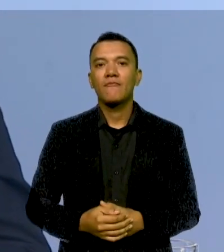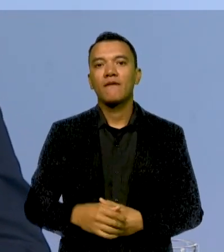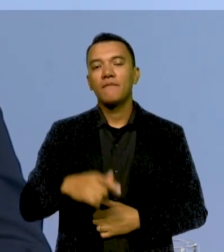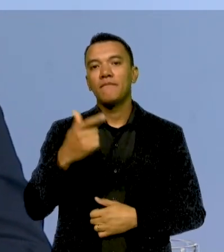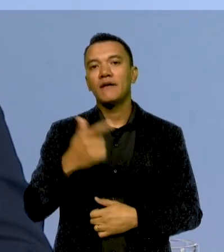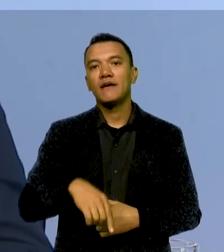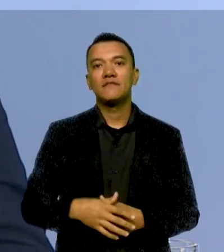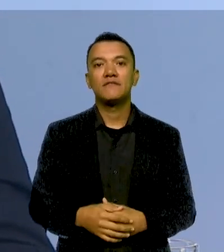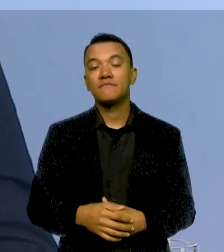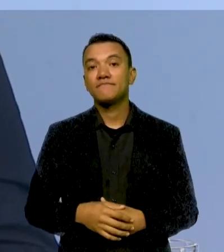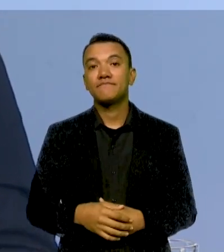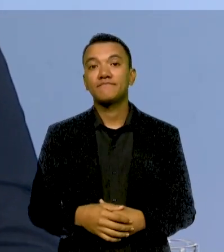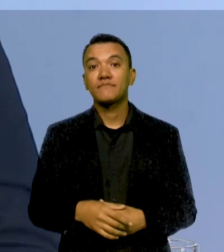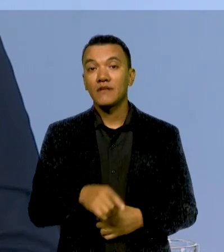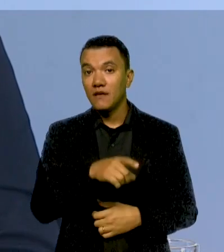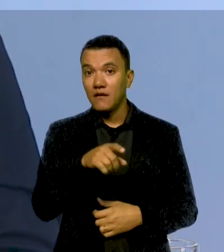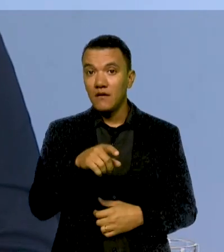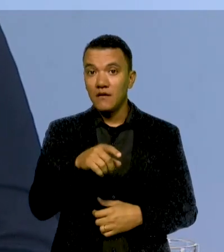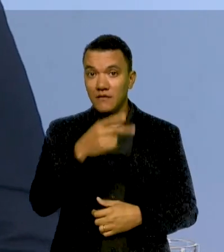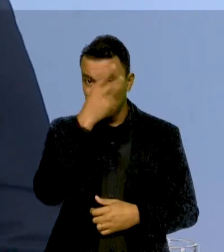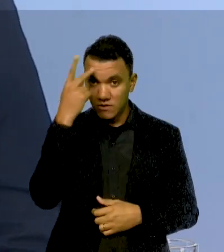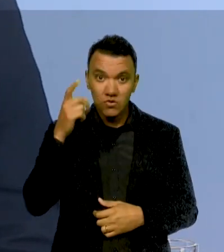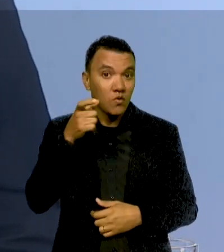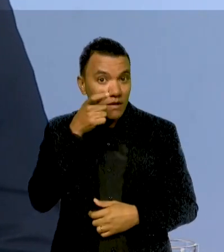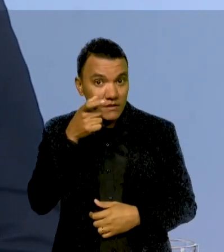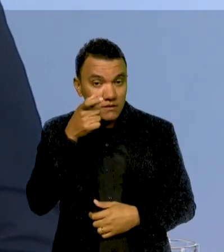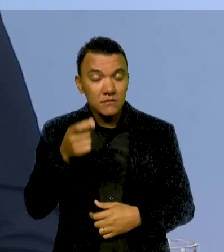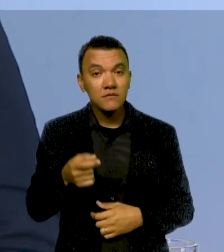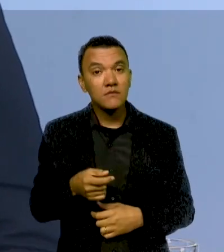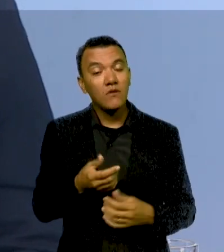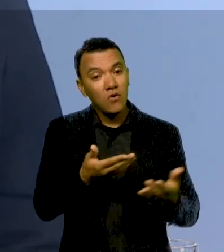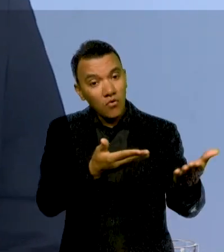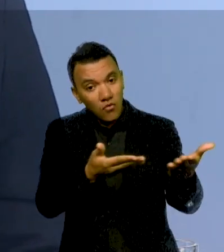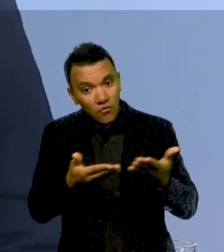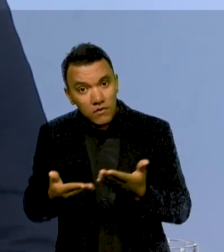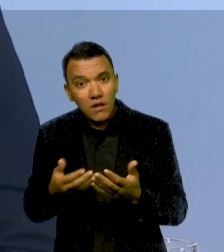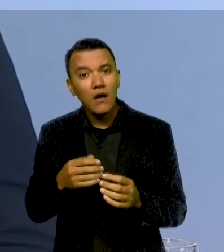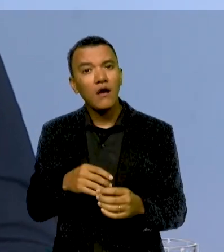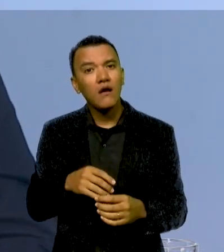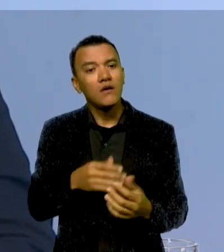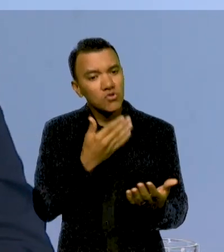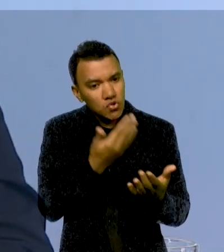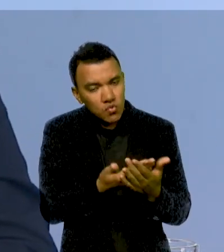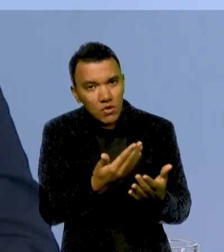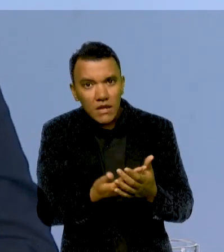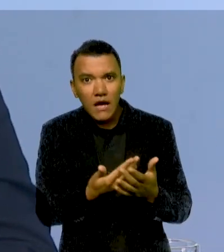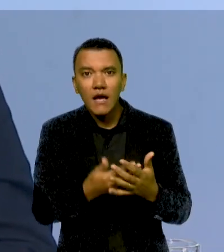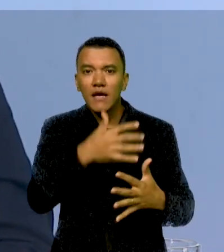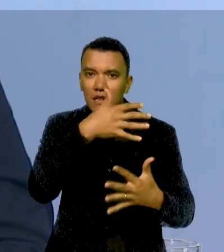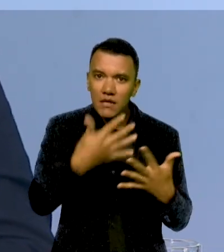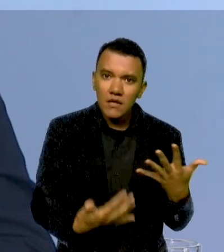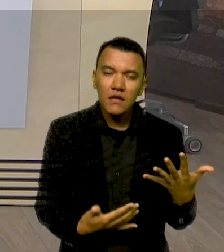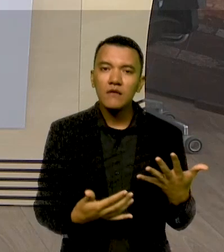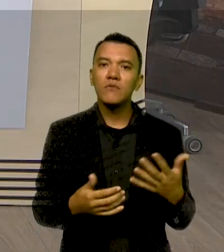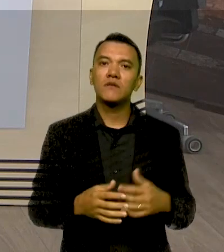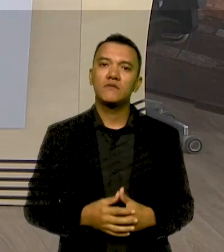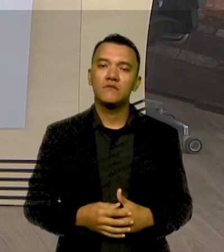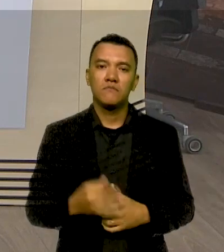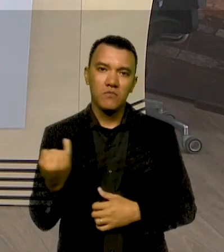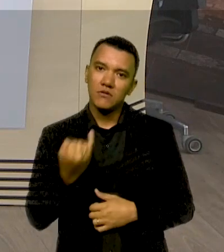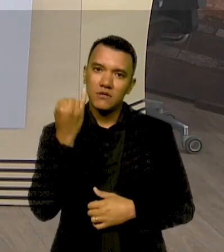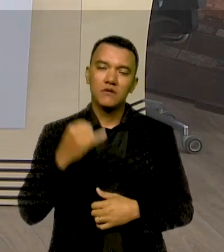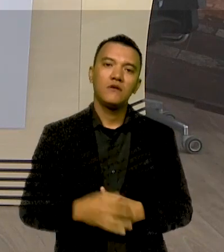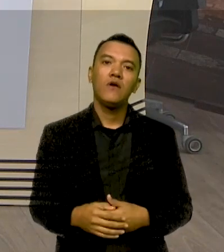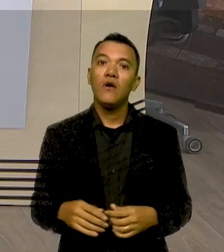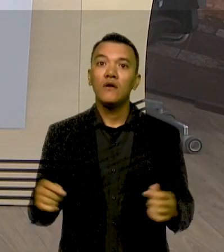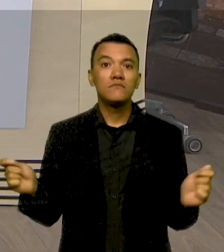deixo para todos os nossos telespectadores o convite a estudarem mais Libras, a conhecerem mais de Libras. Hoje a gente tem tantos